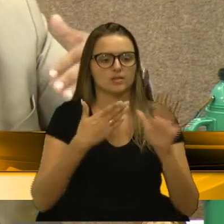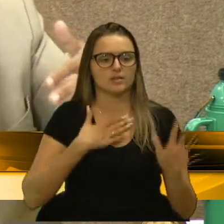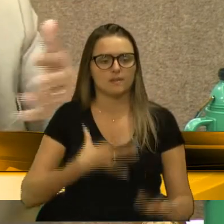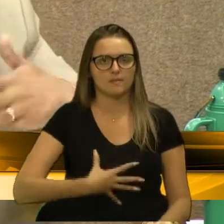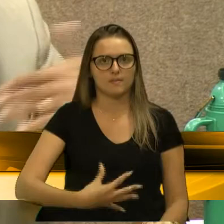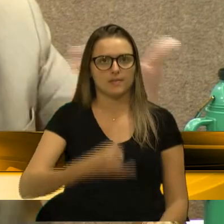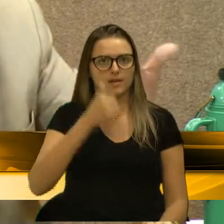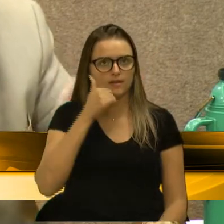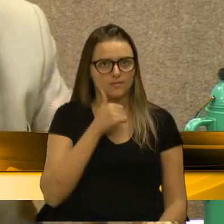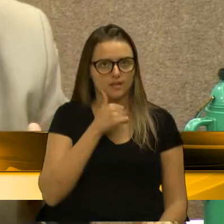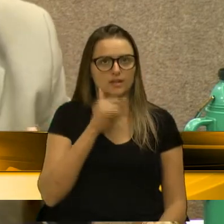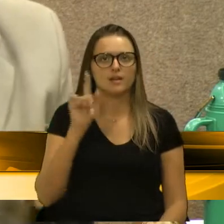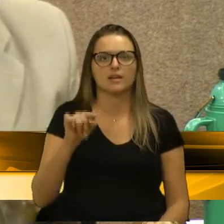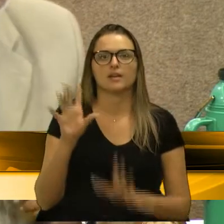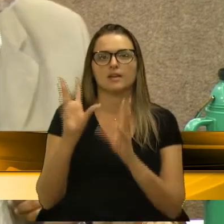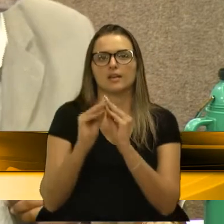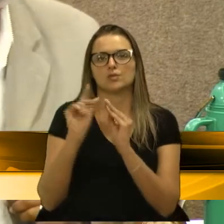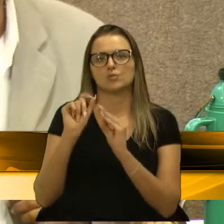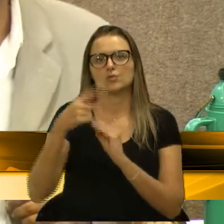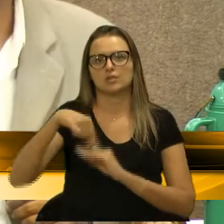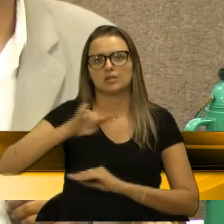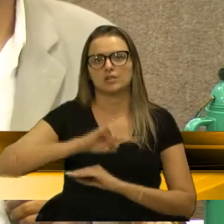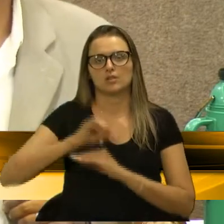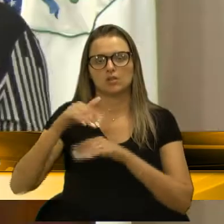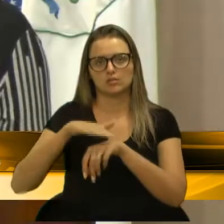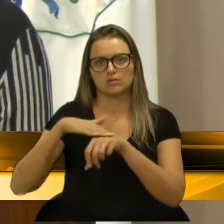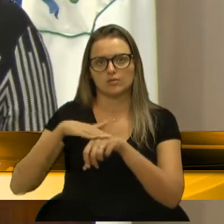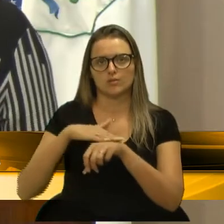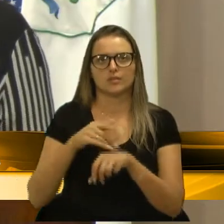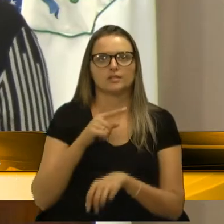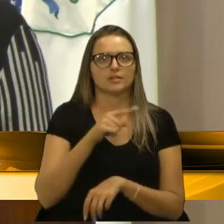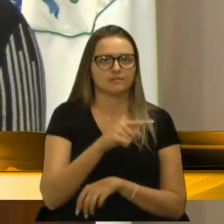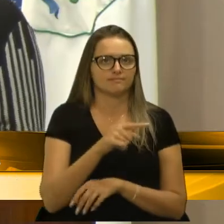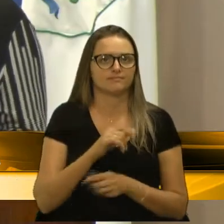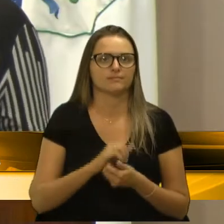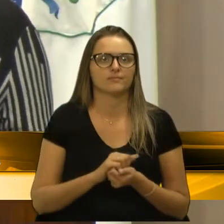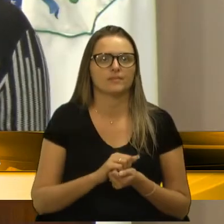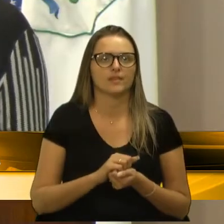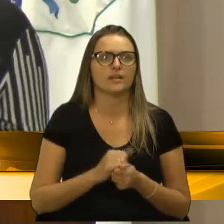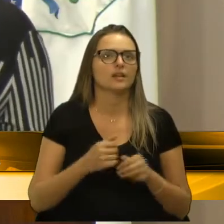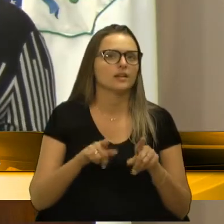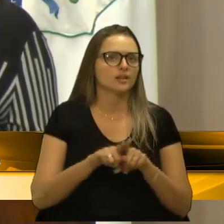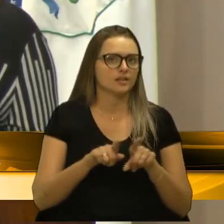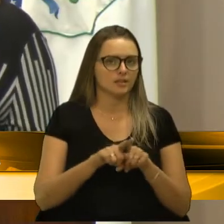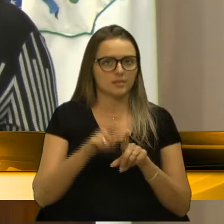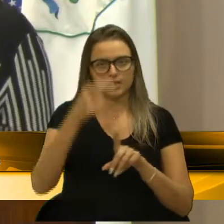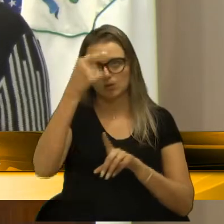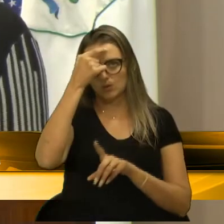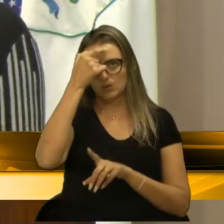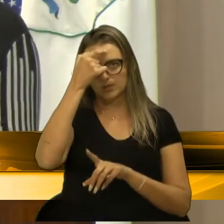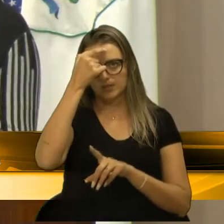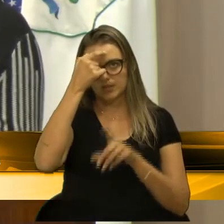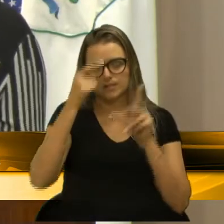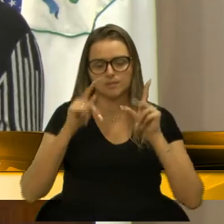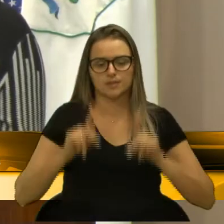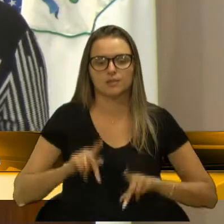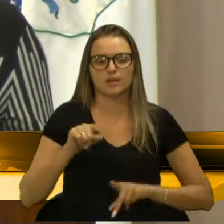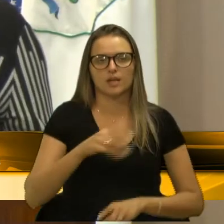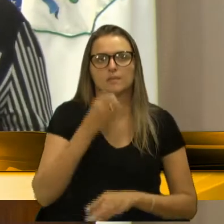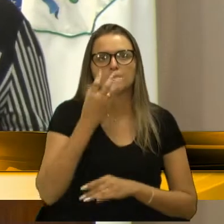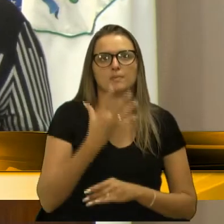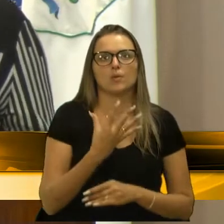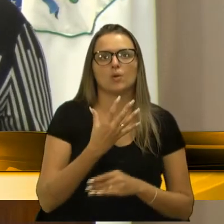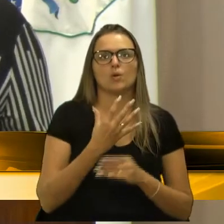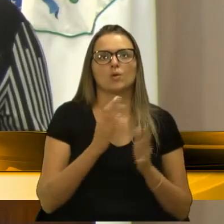resume o que nós estamos falando. Obrigada. E para além da conscientização da população de que é bom usar o